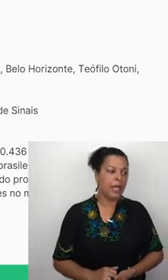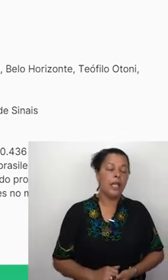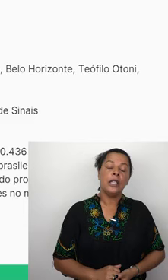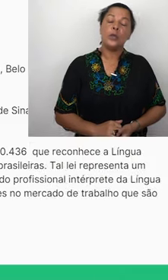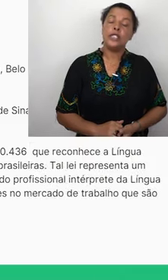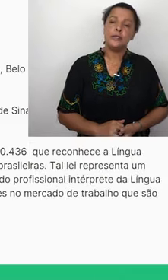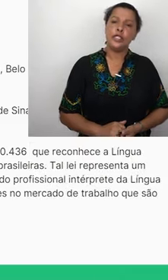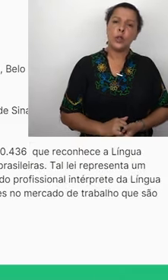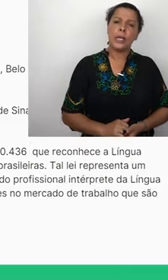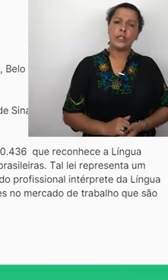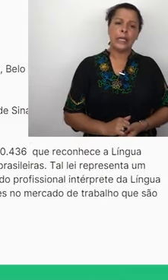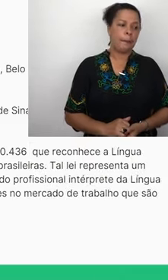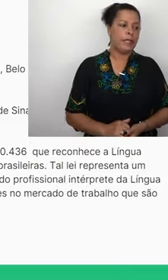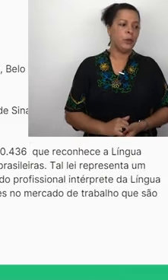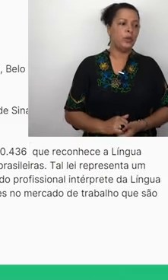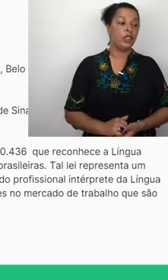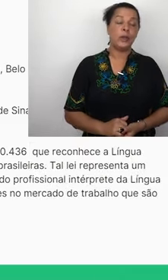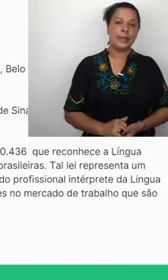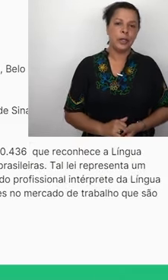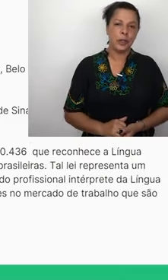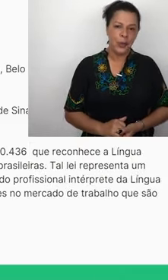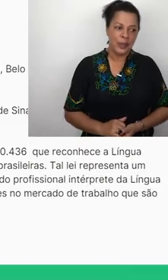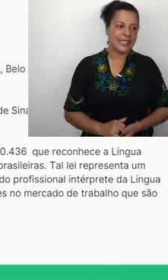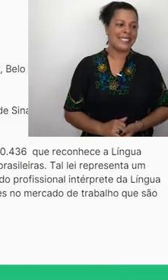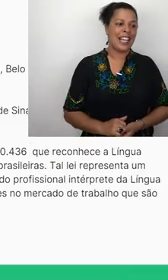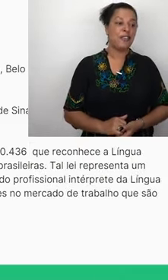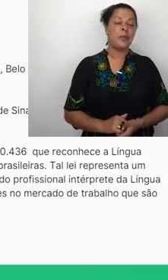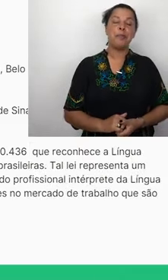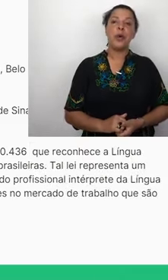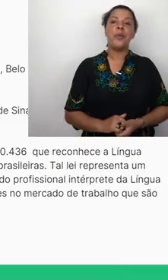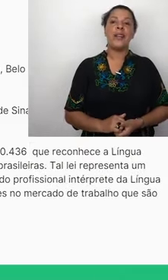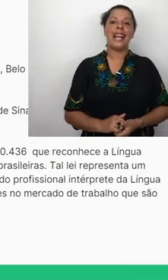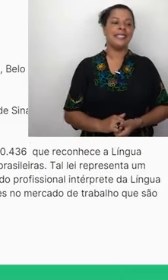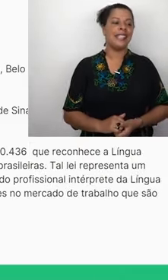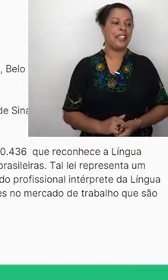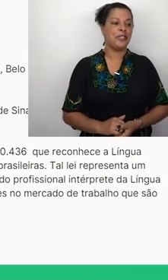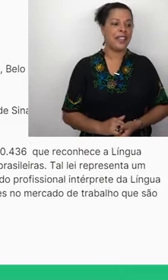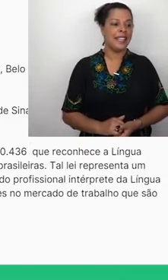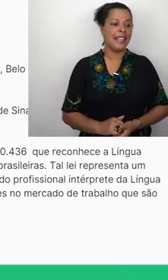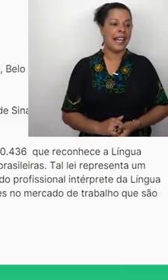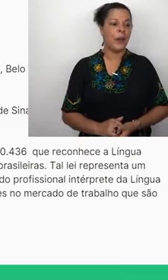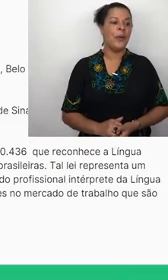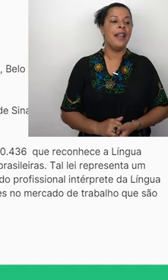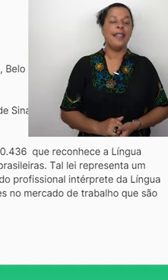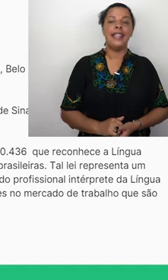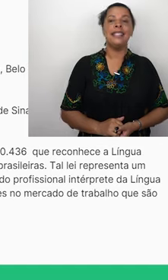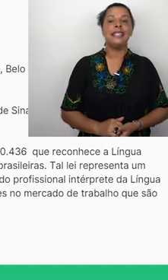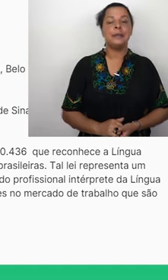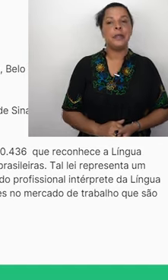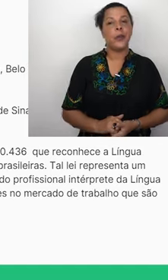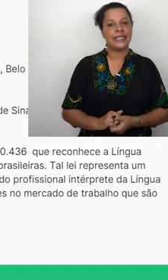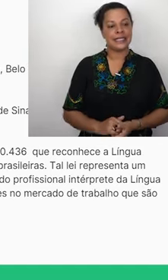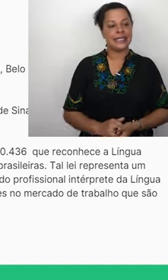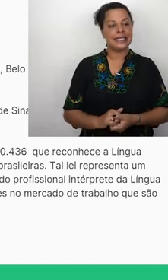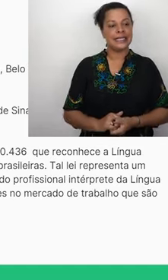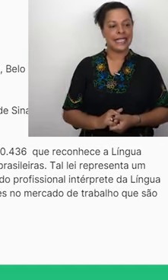www.interpretitels.hpg.com.br. No dia 24 de abril de 2002, foi promulgada a Lei Federal,